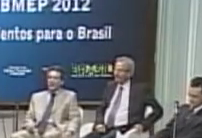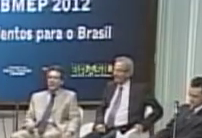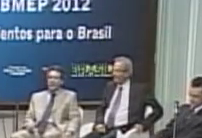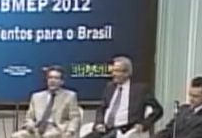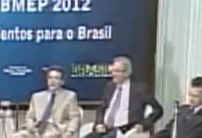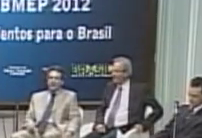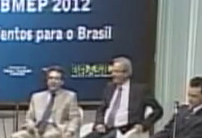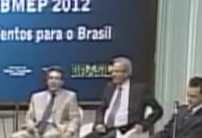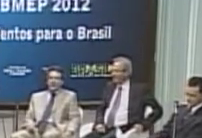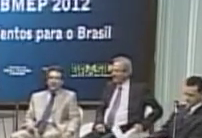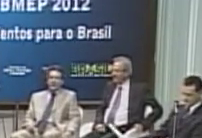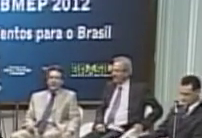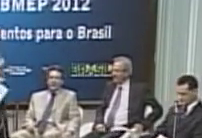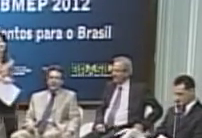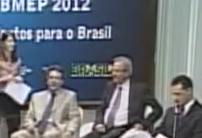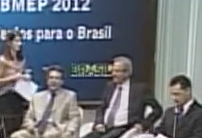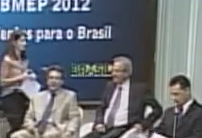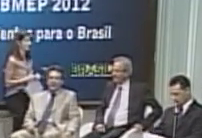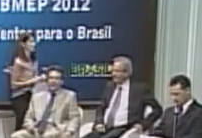ministro Aloysio Mercadante,